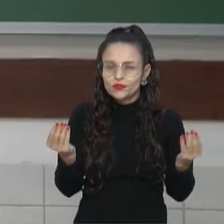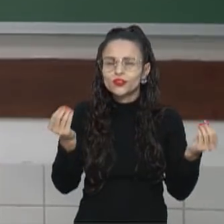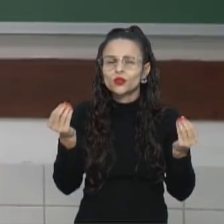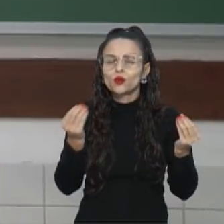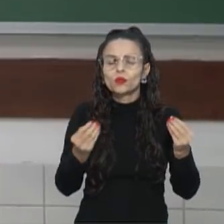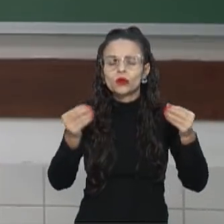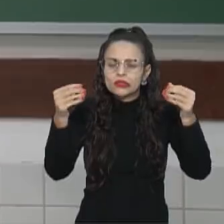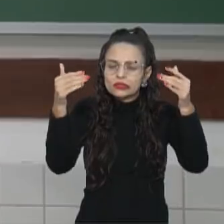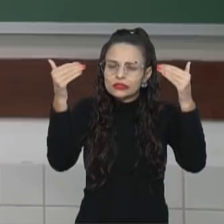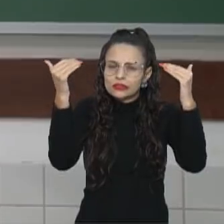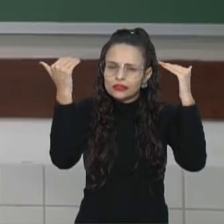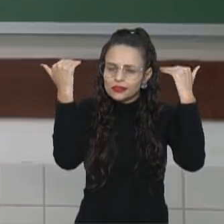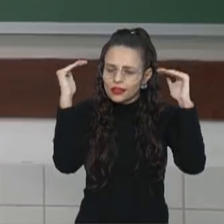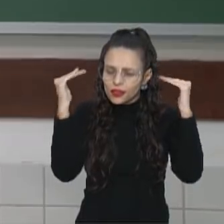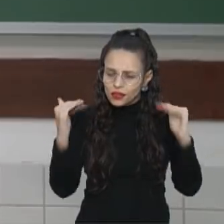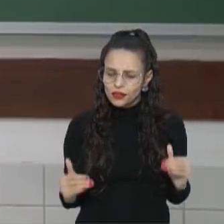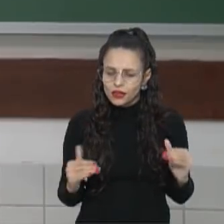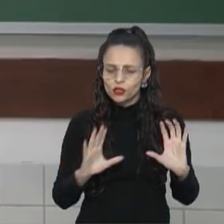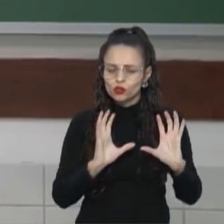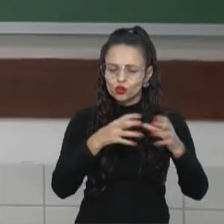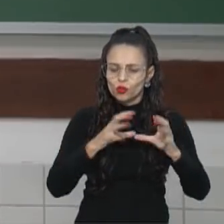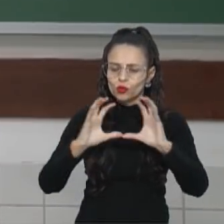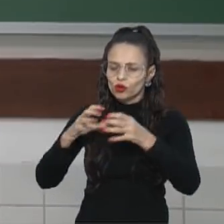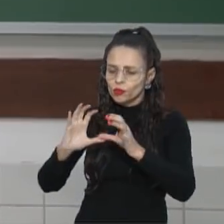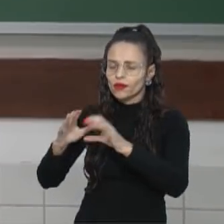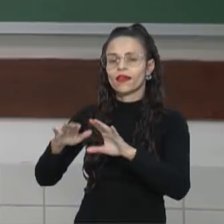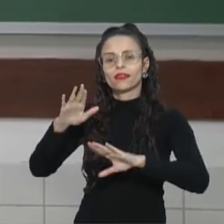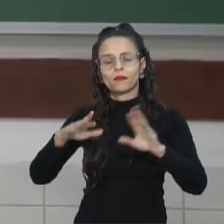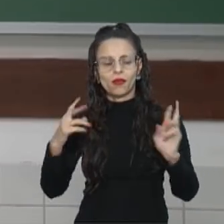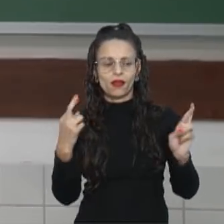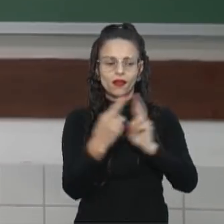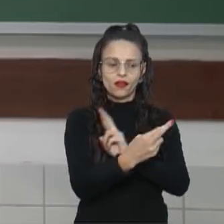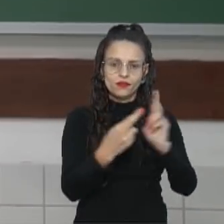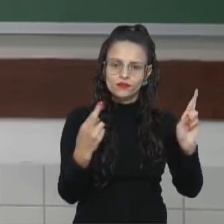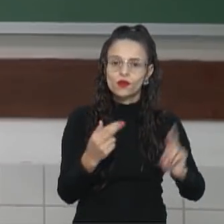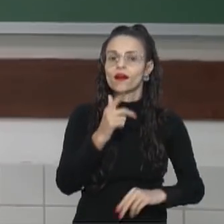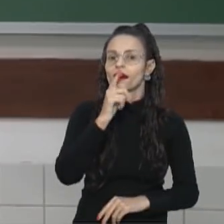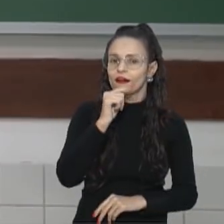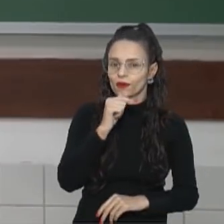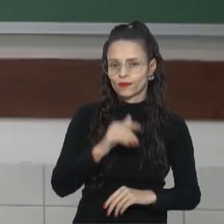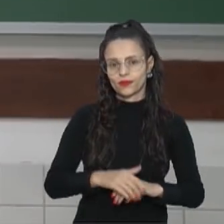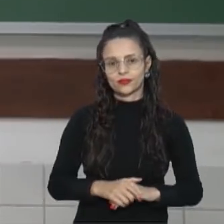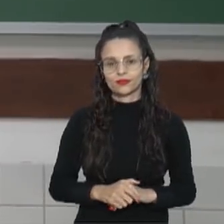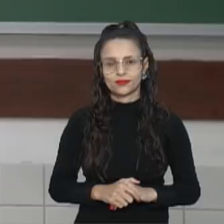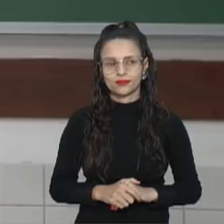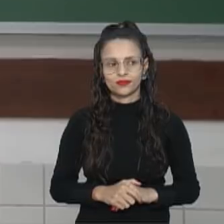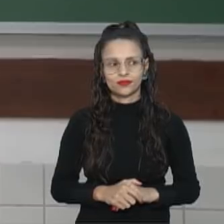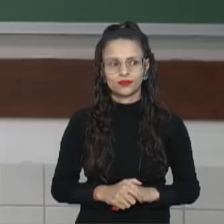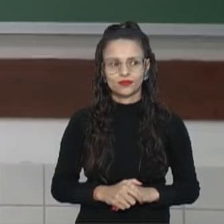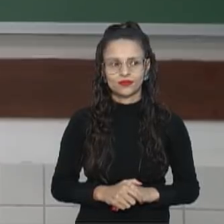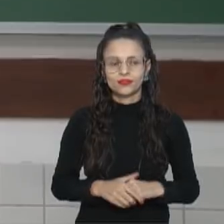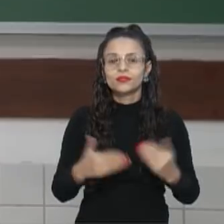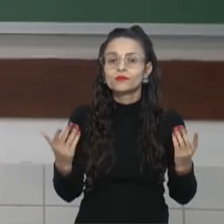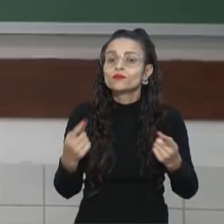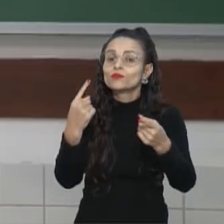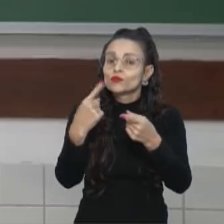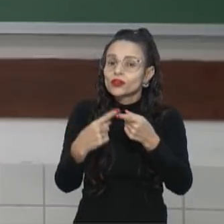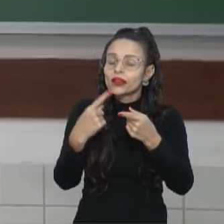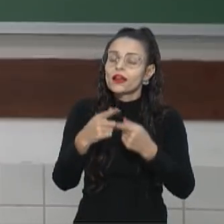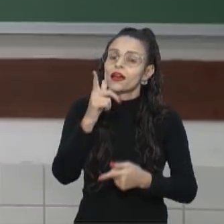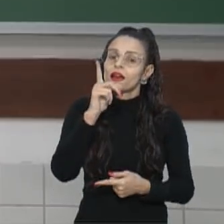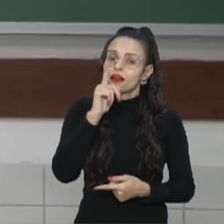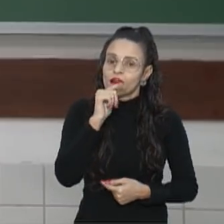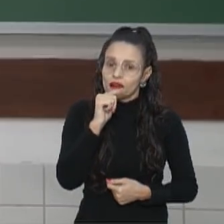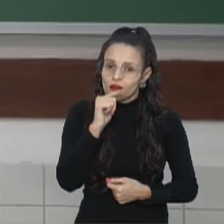gente classifica os óxidos? Depende da relação dele com a água. Por quê? Porque a